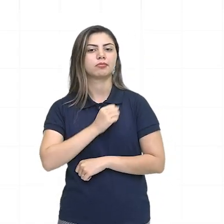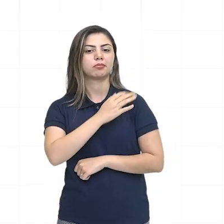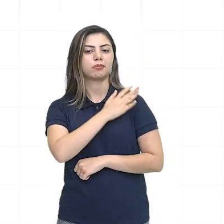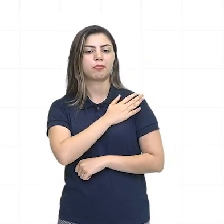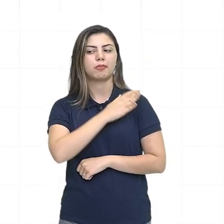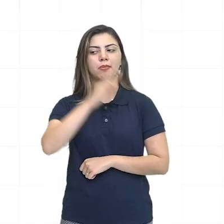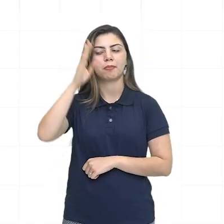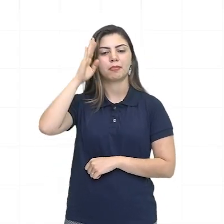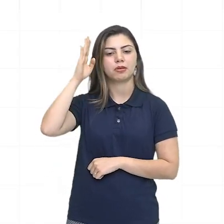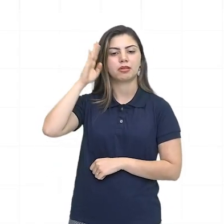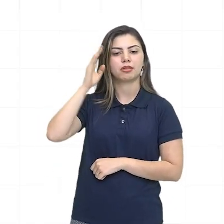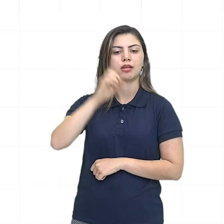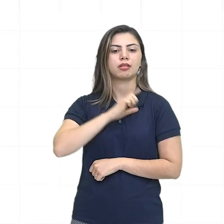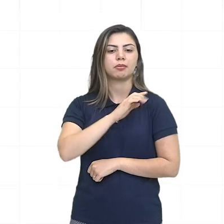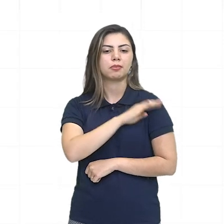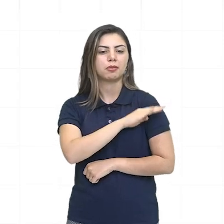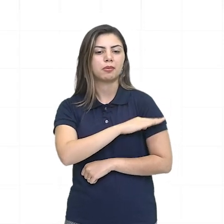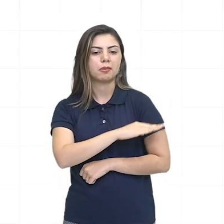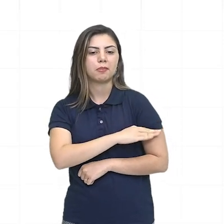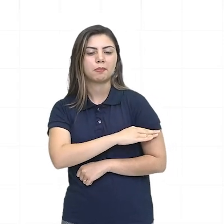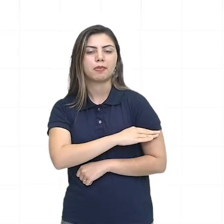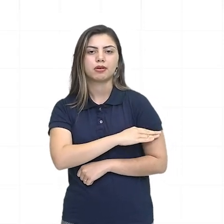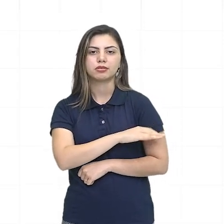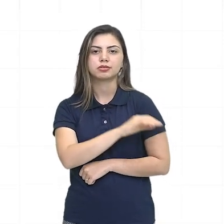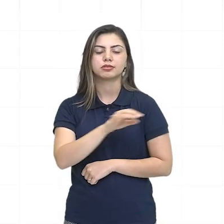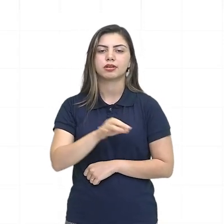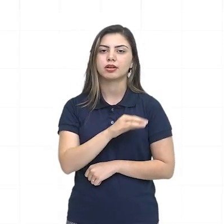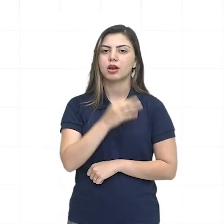a cor de alguma peça do uniforme